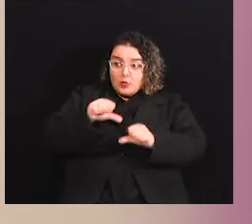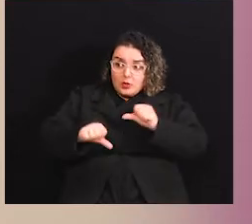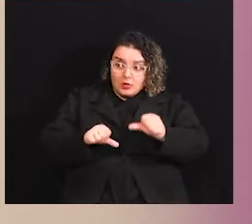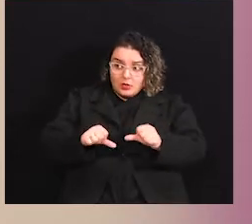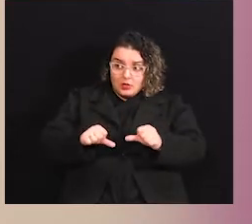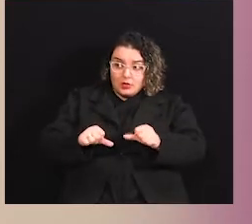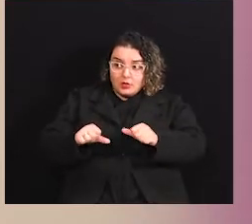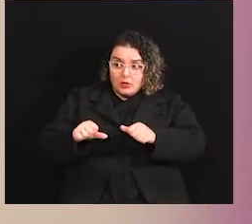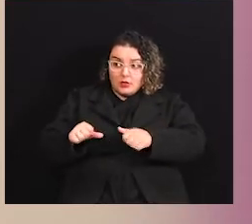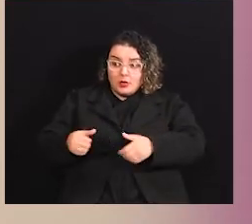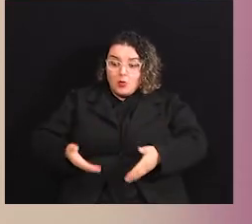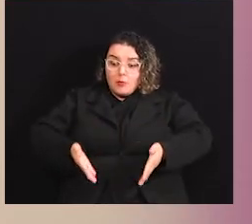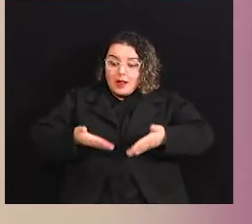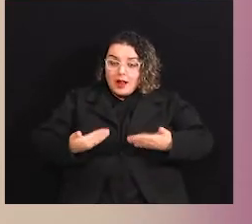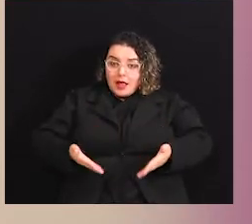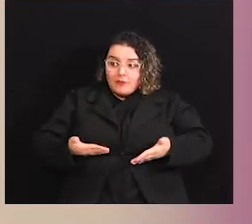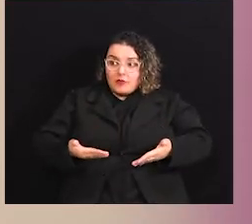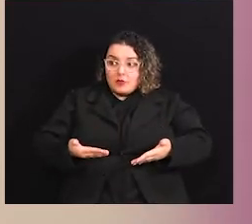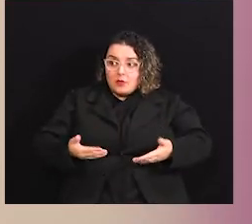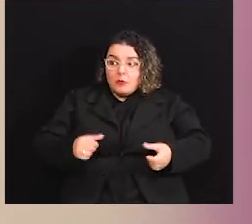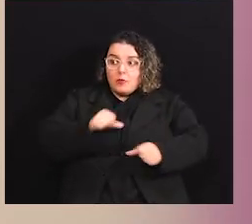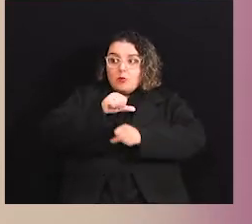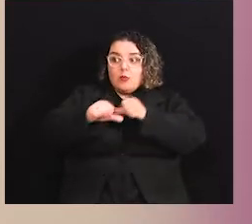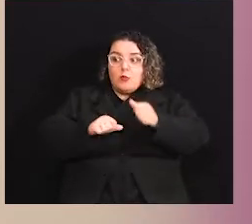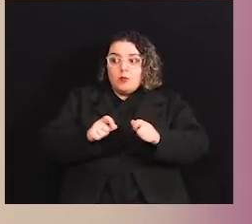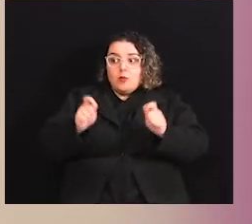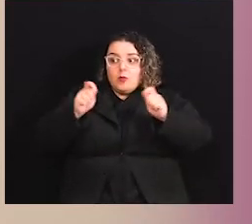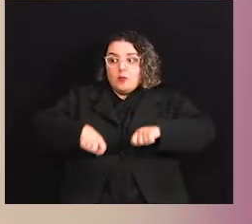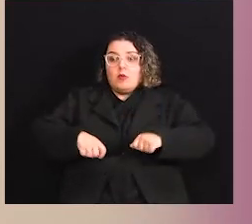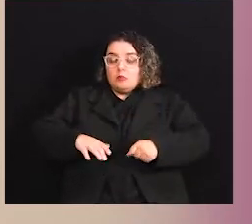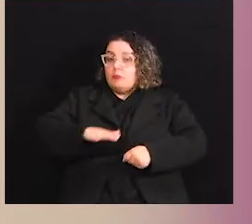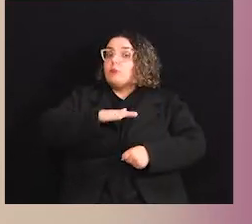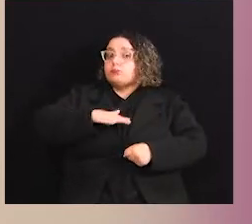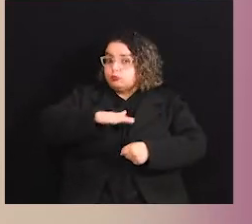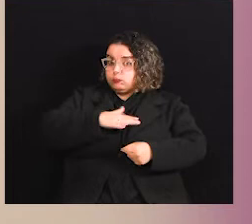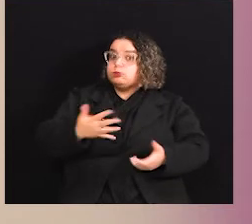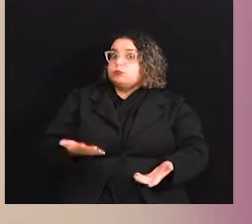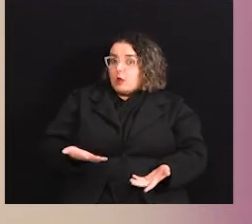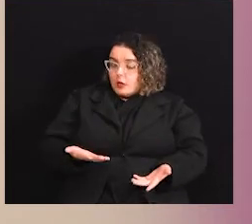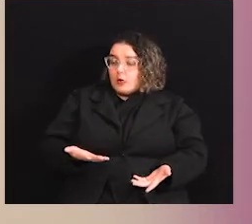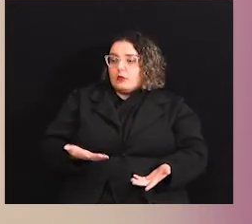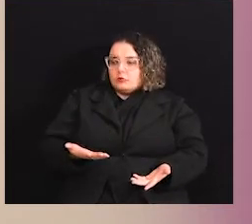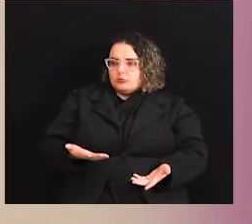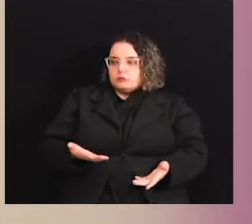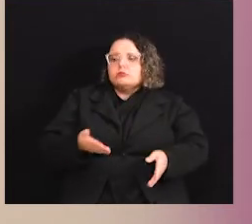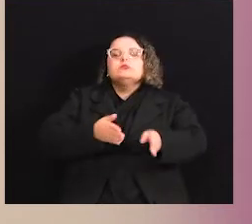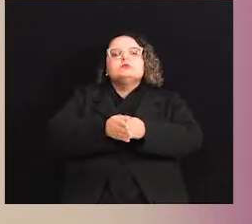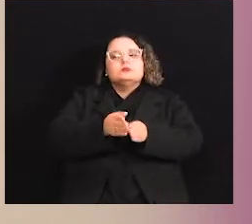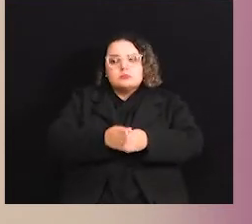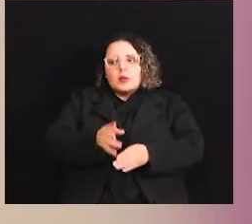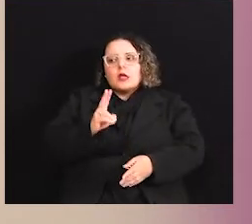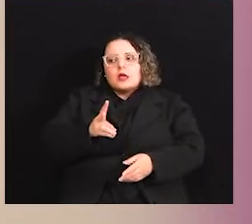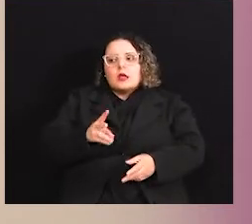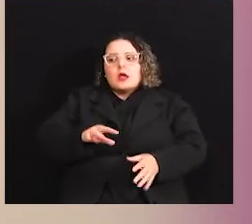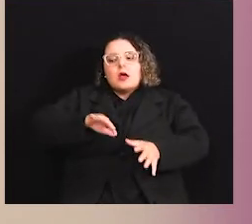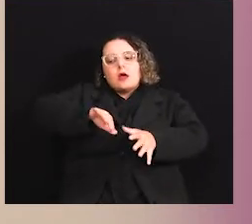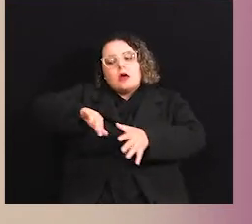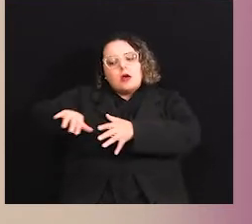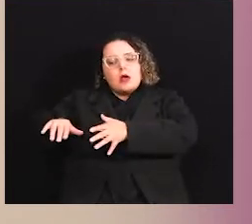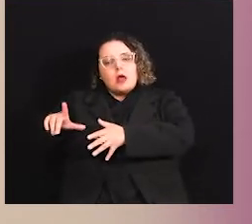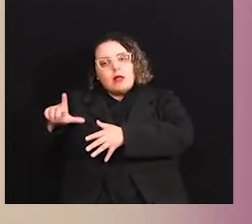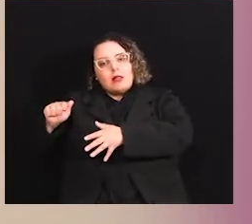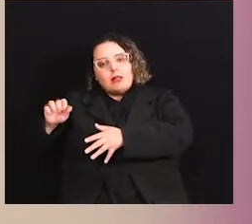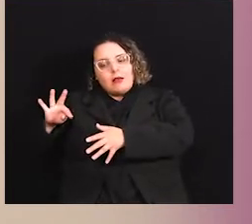uma intolerância leve em uma intolerância potencialmente muito mais grave. Então, a orientação é sempre de retirar